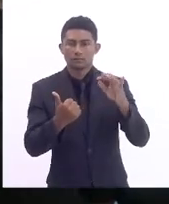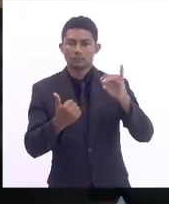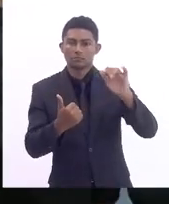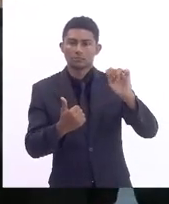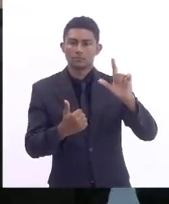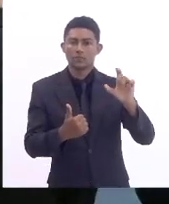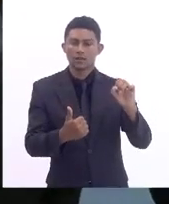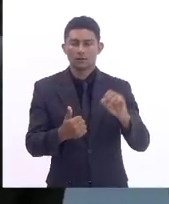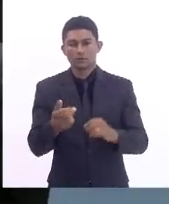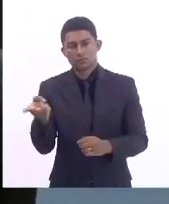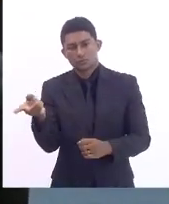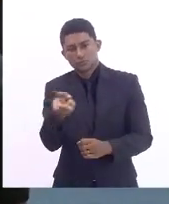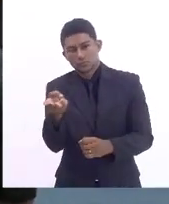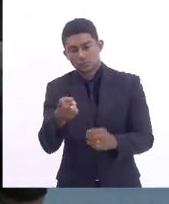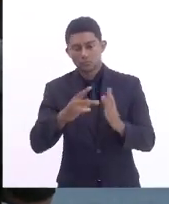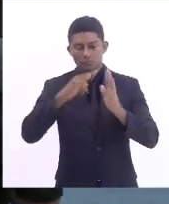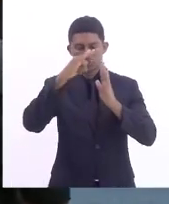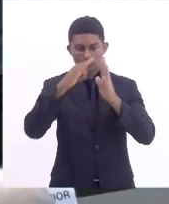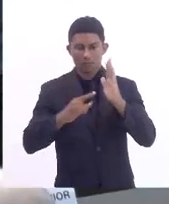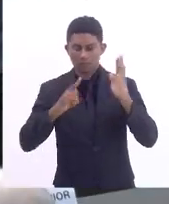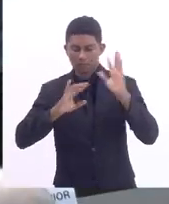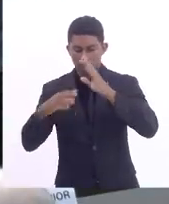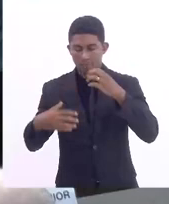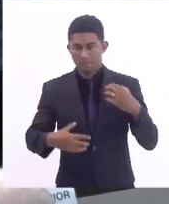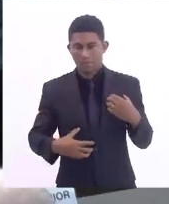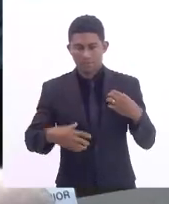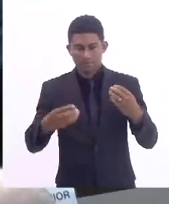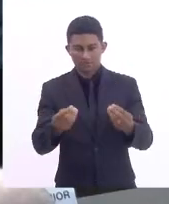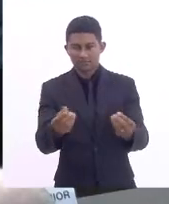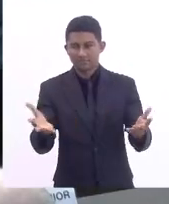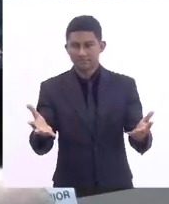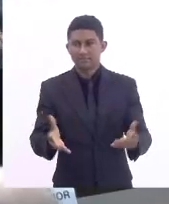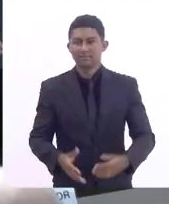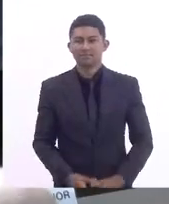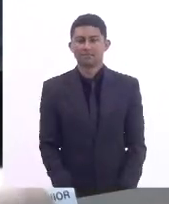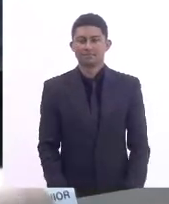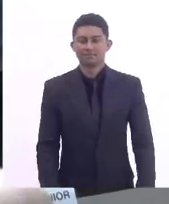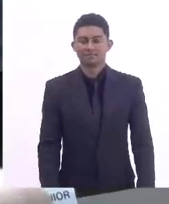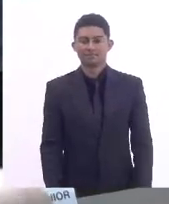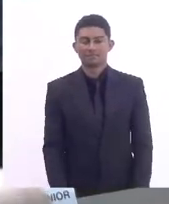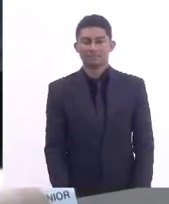Belchior Fernandes da Silva para receber o termo de posse e